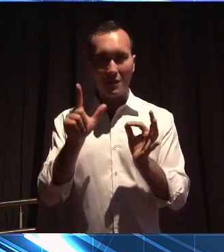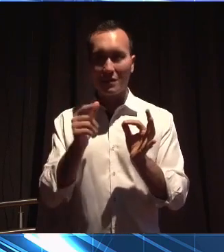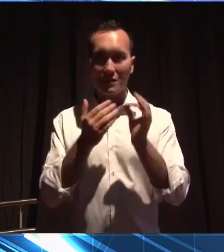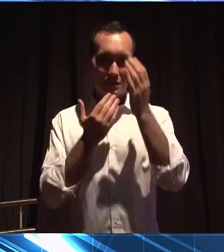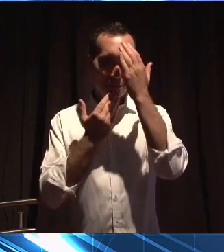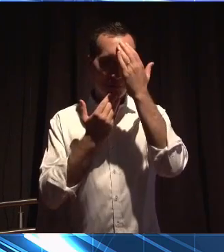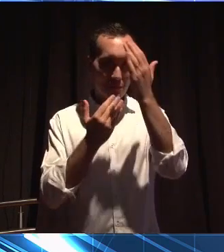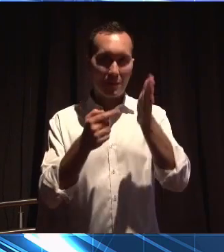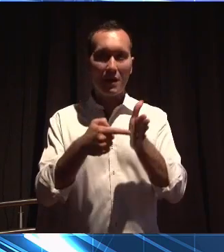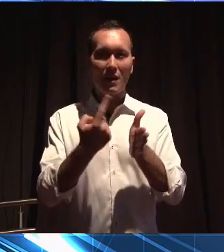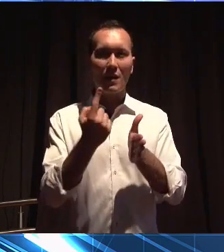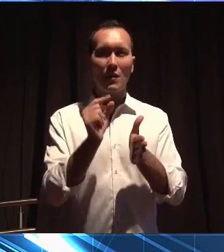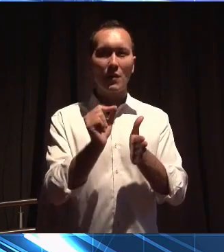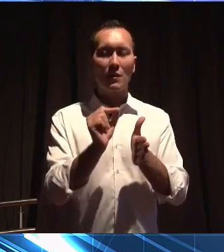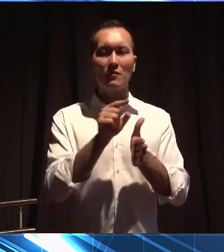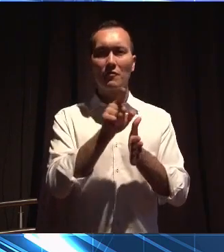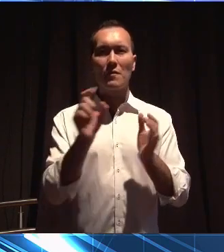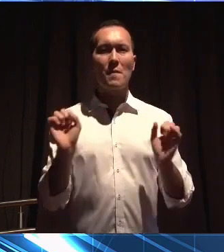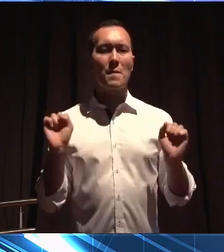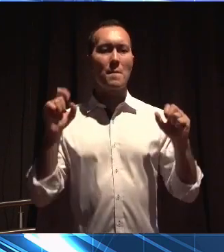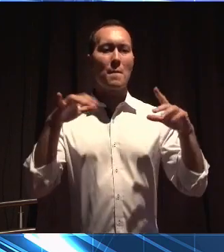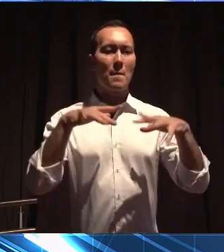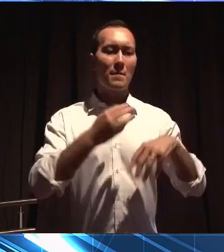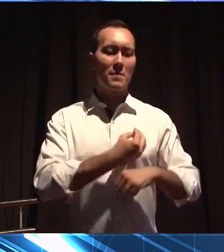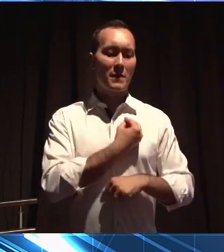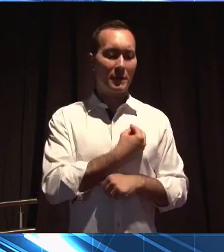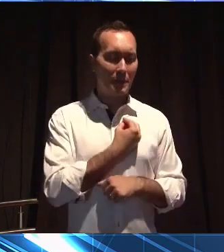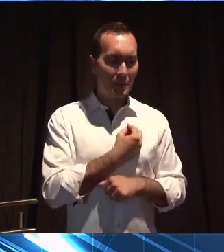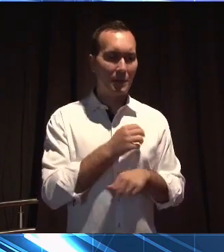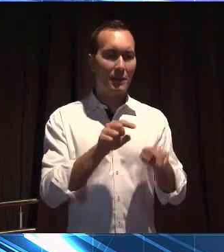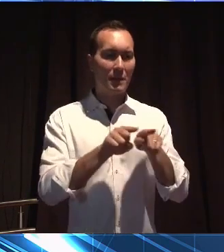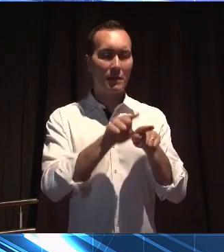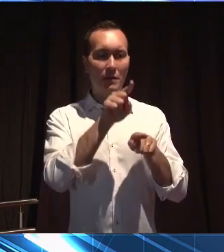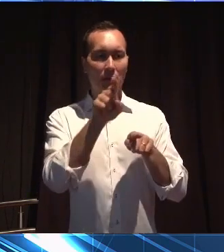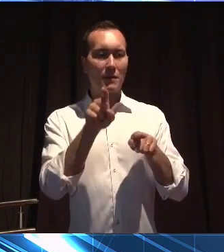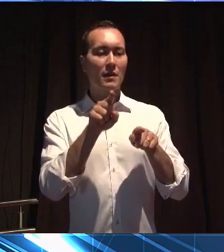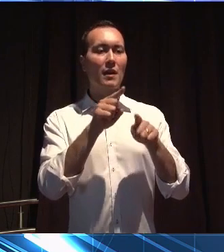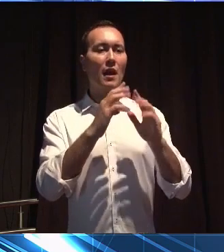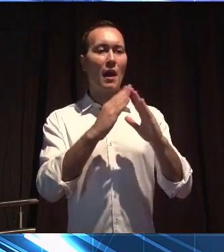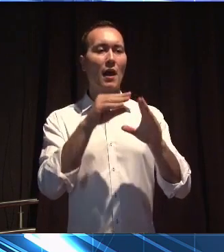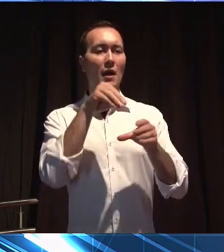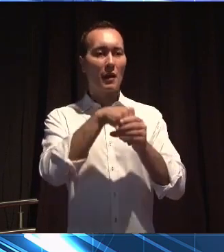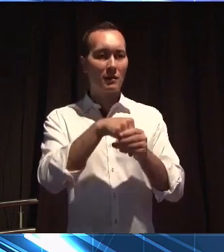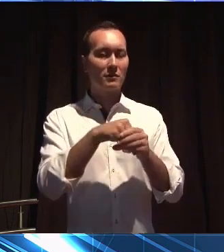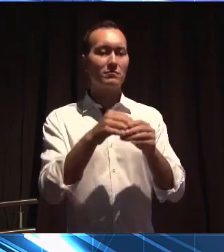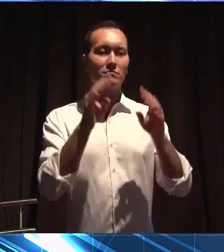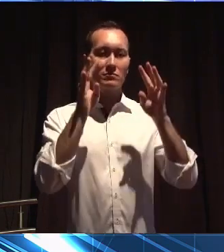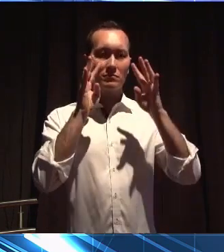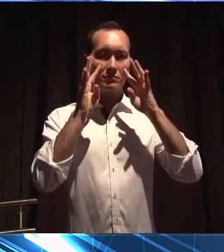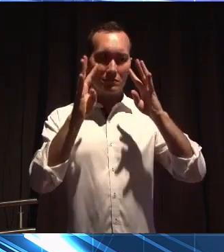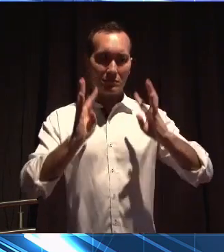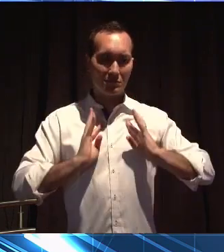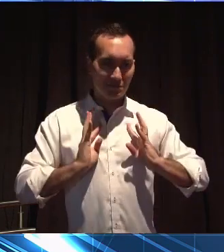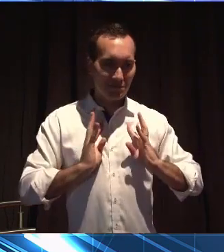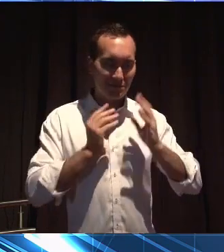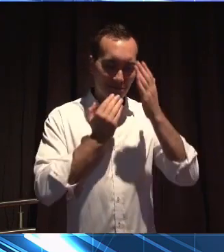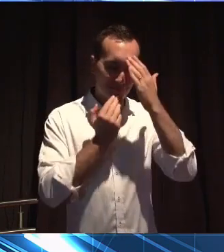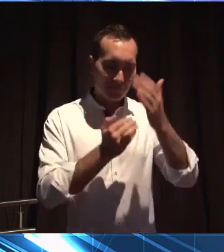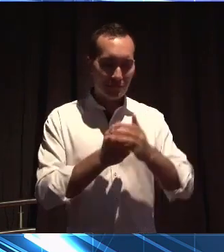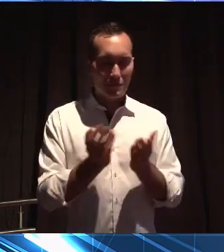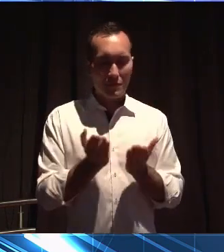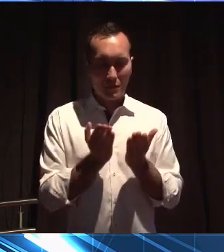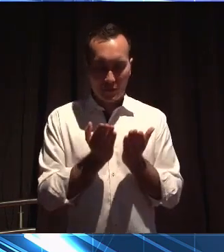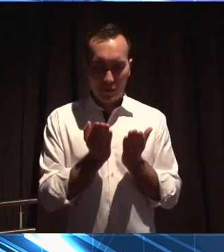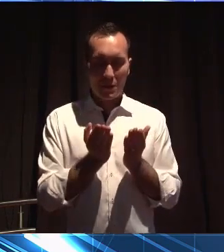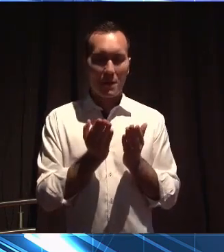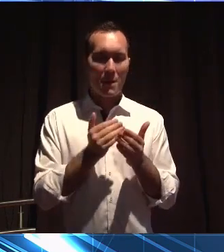Obrigada, inclusive, primeiro vocês estarem aqui, né? E também quem está acompanhando em casa, obrigada por isso. E sem maiores delongas, vamos lá? A gente vai conversar